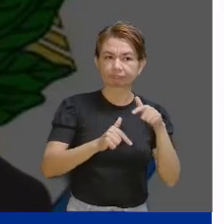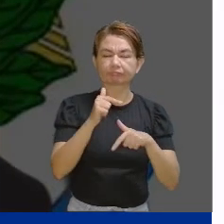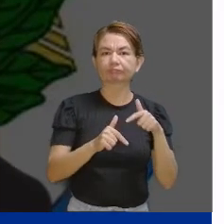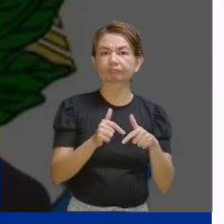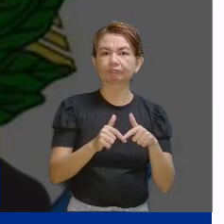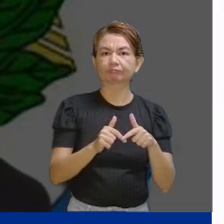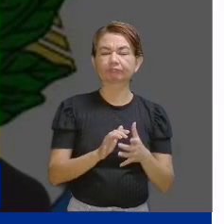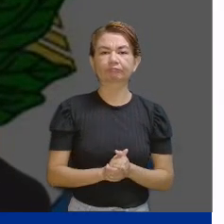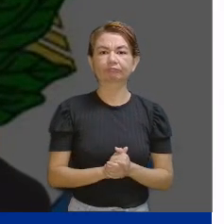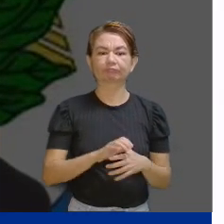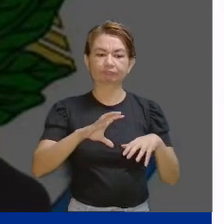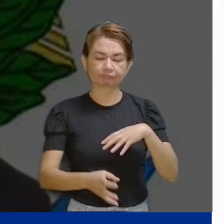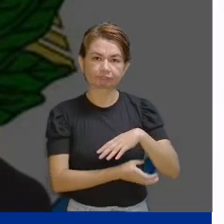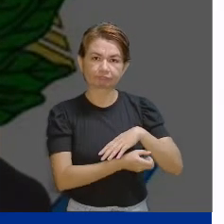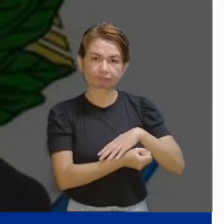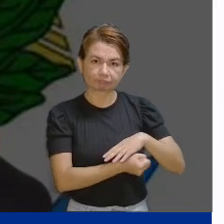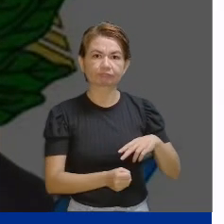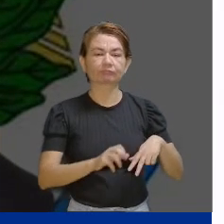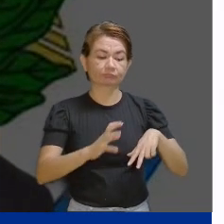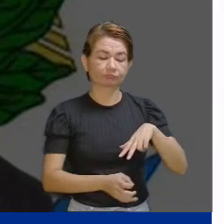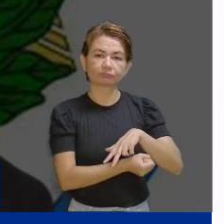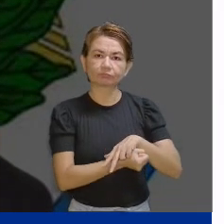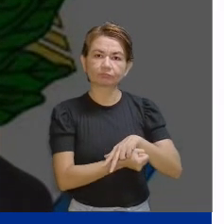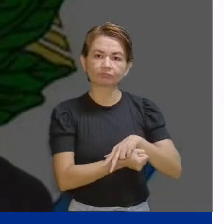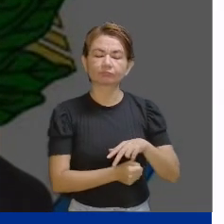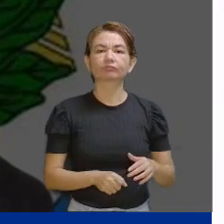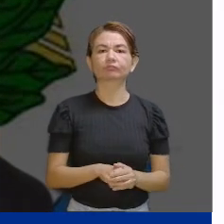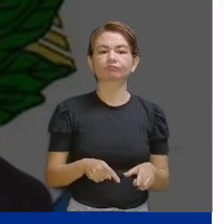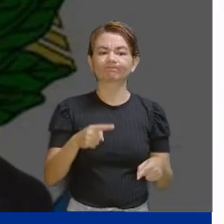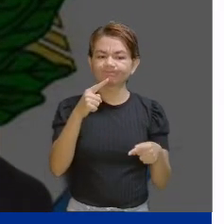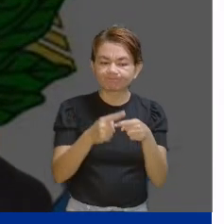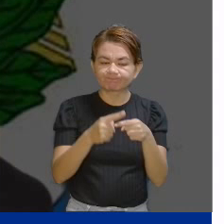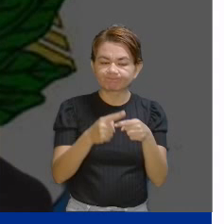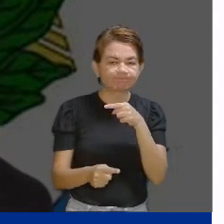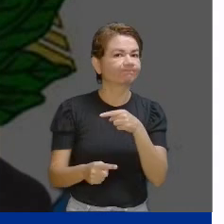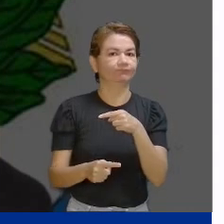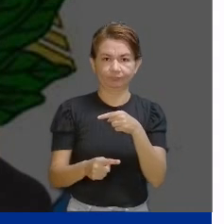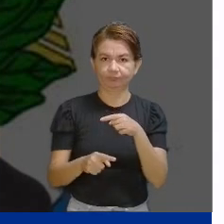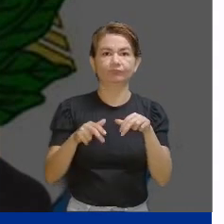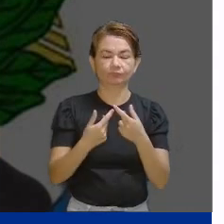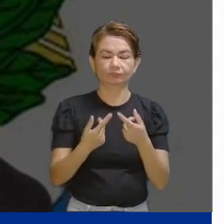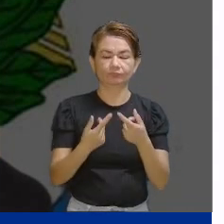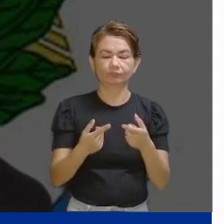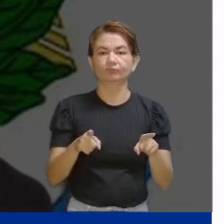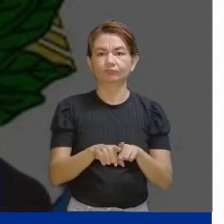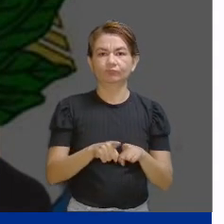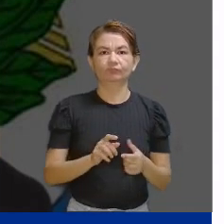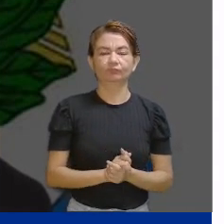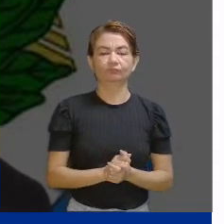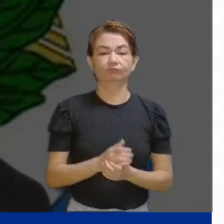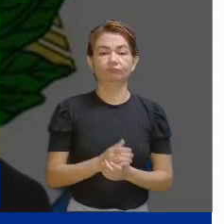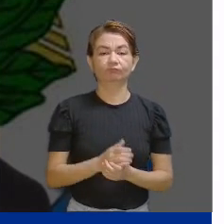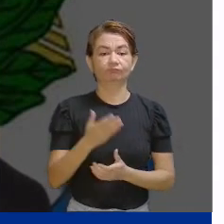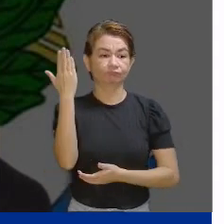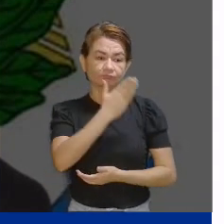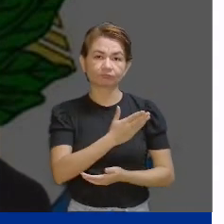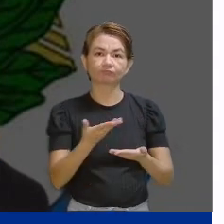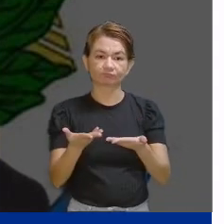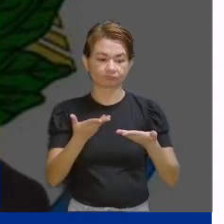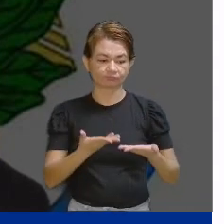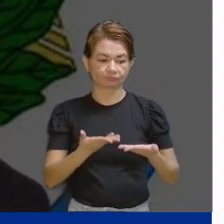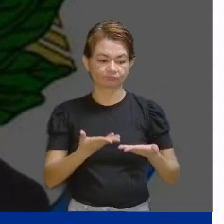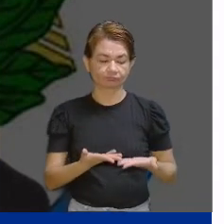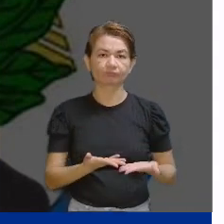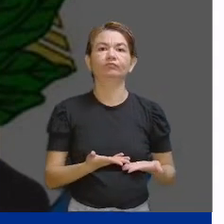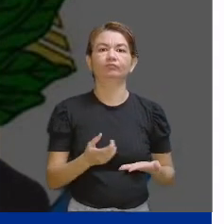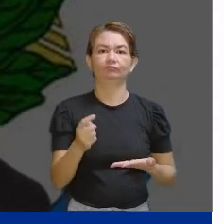de poder e conduta vedada. Alega que a decisão recorrida não considerou os elementos probatórios apresentados,